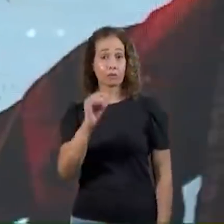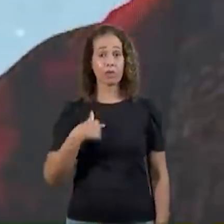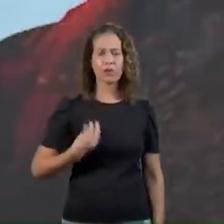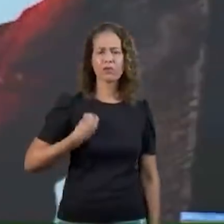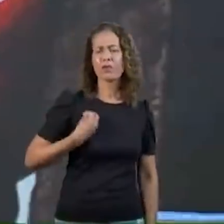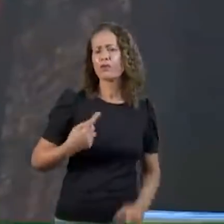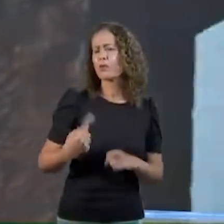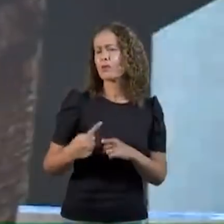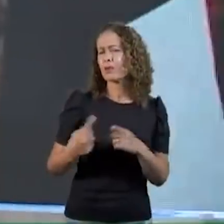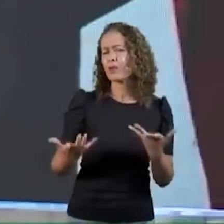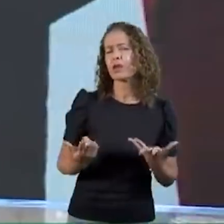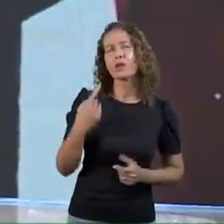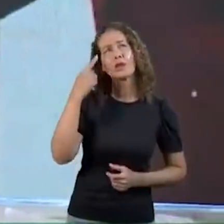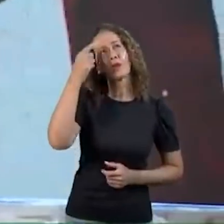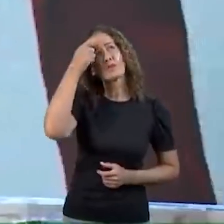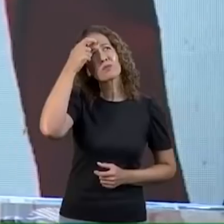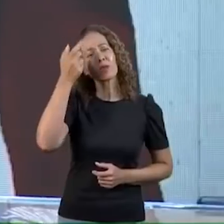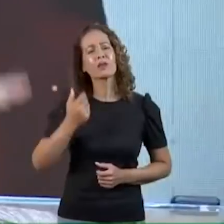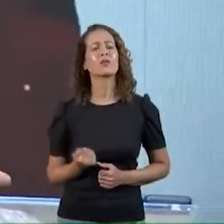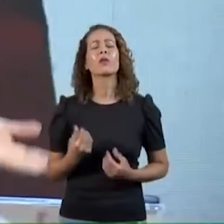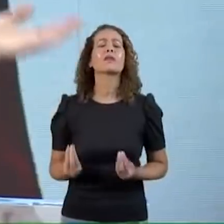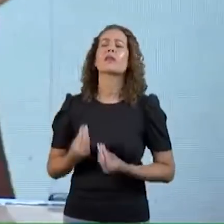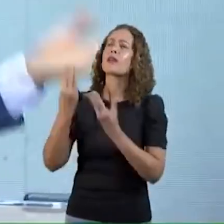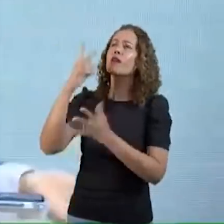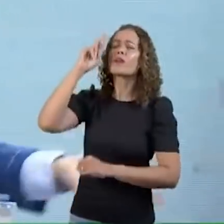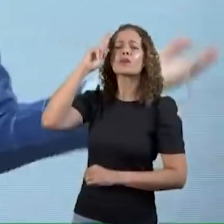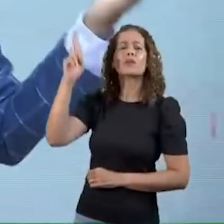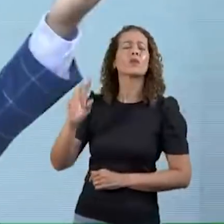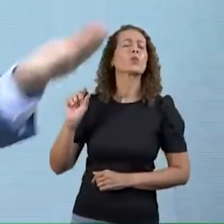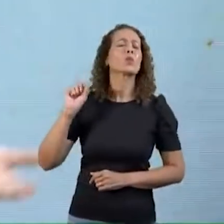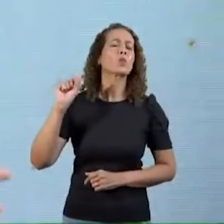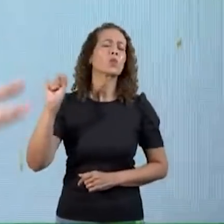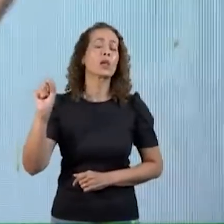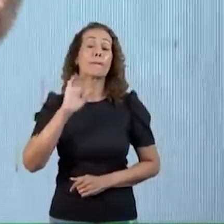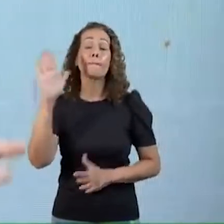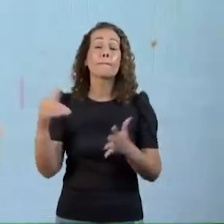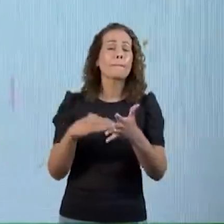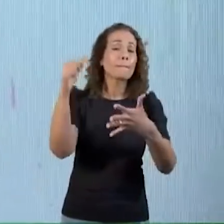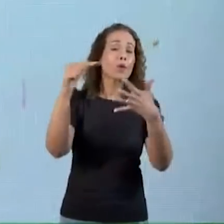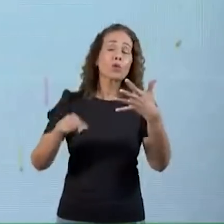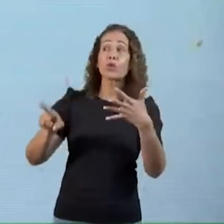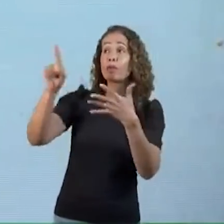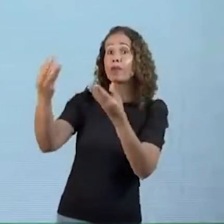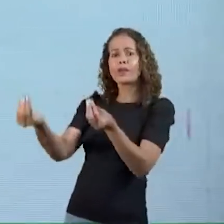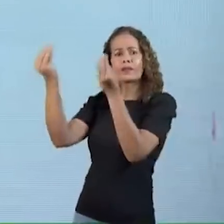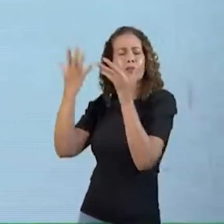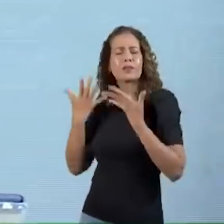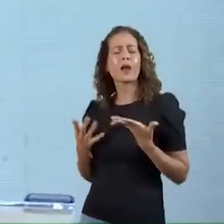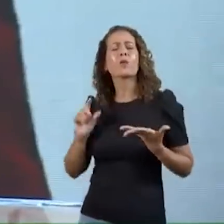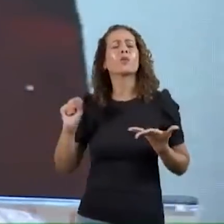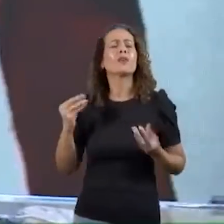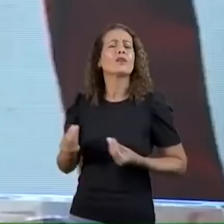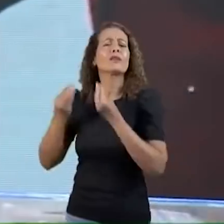mente. Sabe qual é a pergunta? Que darei ao Senhor por todos os benefícios que Ele me tem feito? A